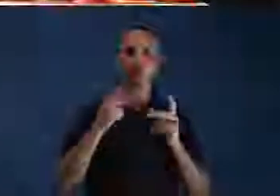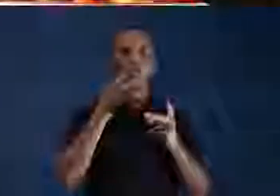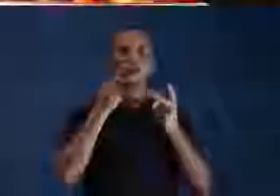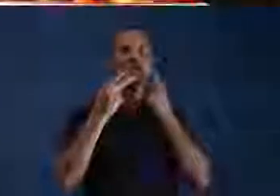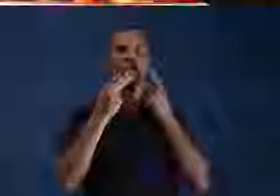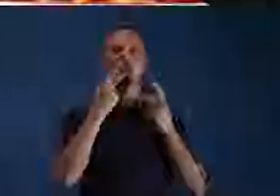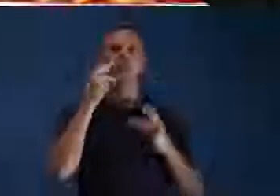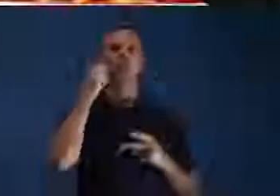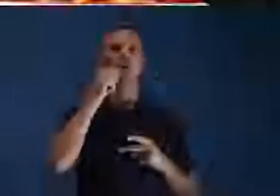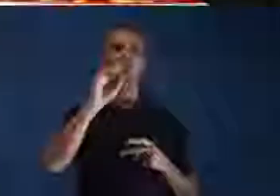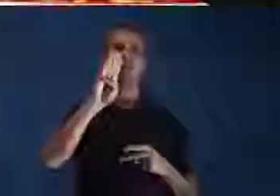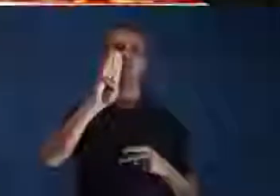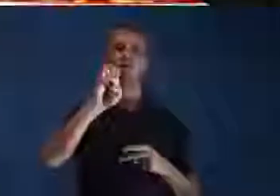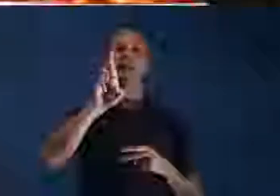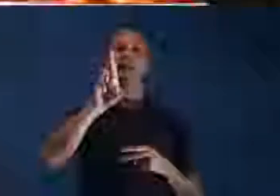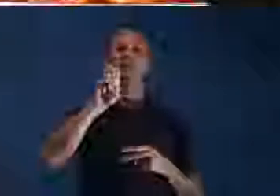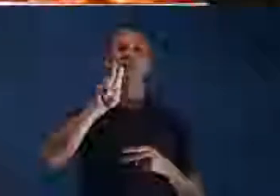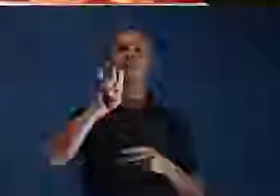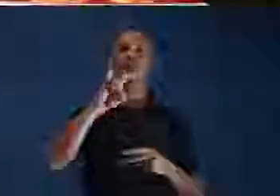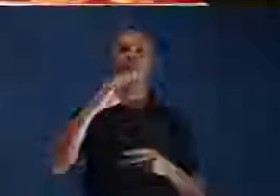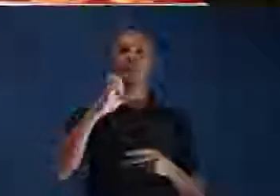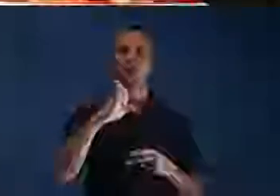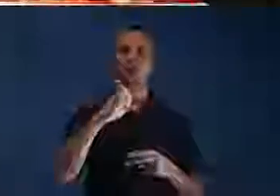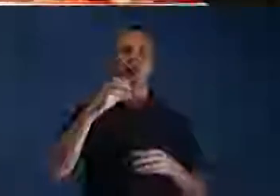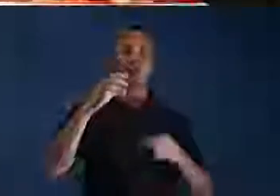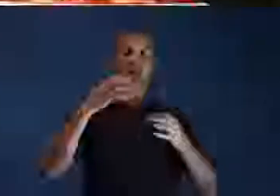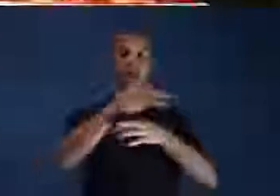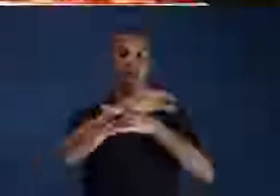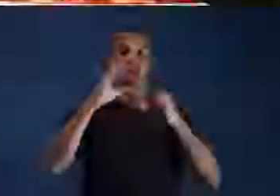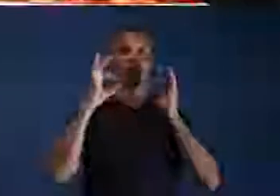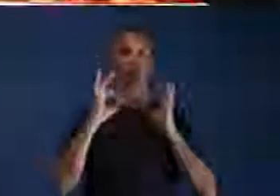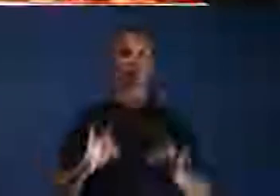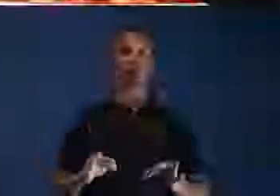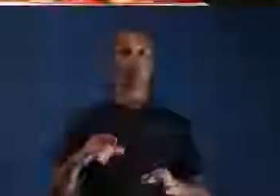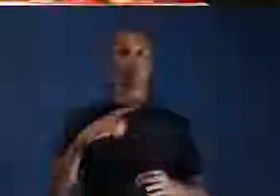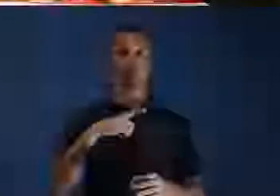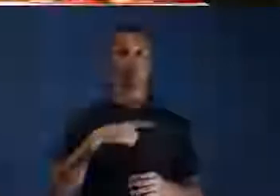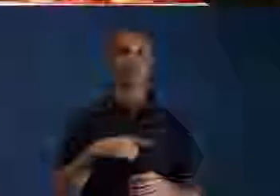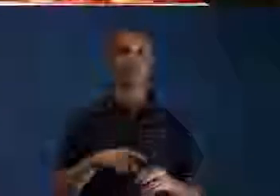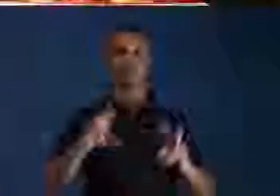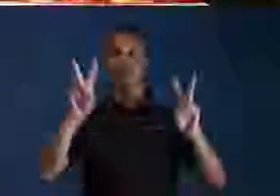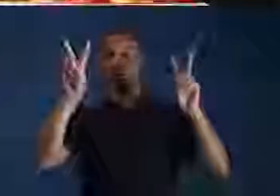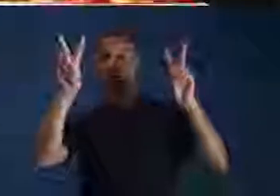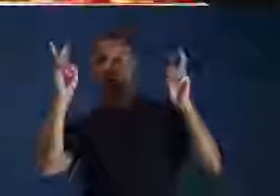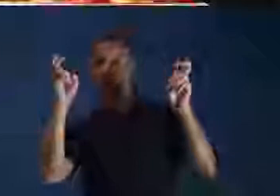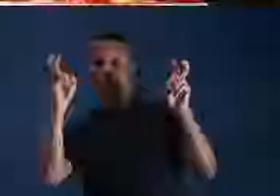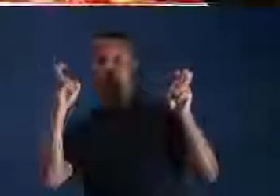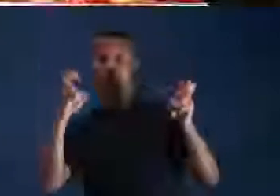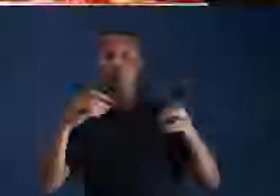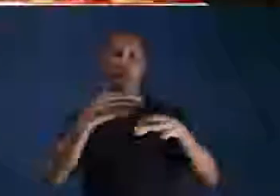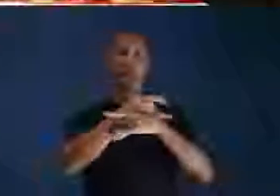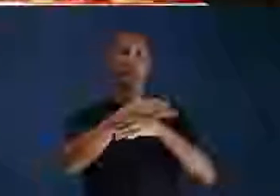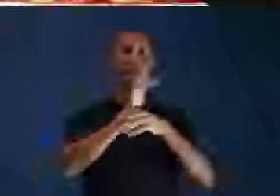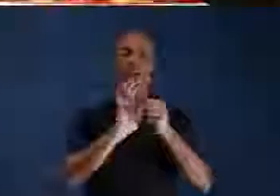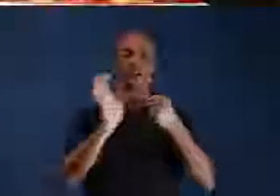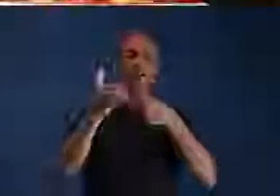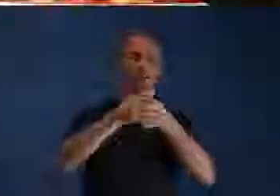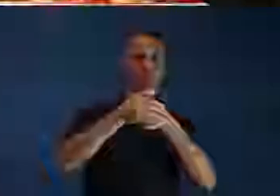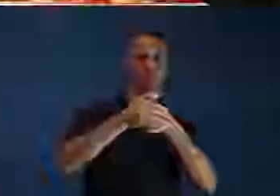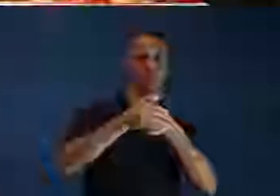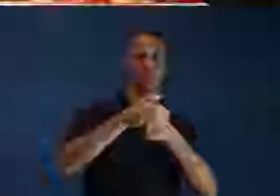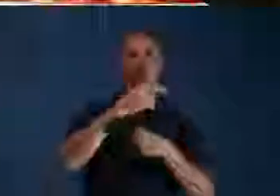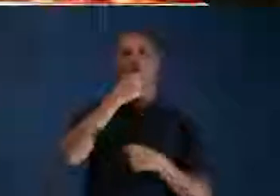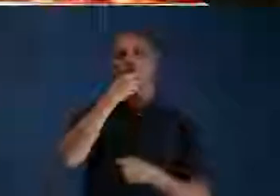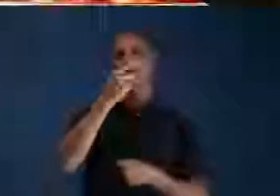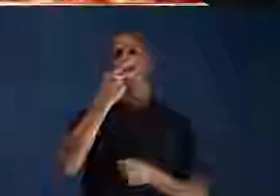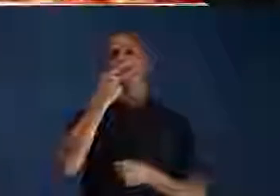de Berenice, oculta, a cidade dos justos. Sob o título de Cidades Ocultas, Ítalo Calvino